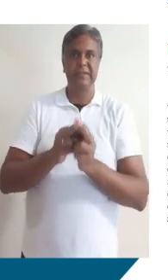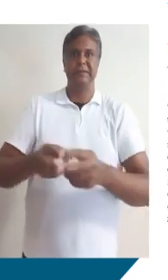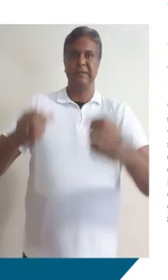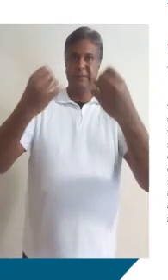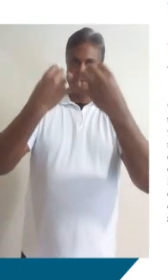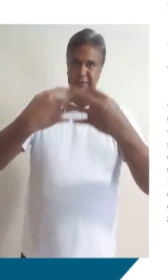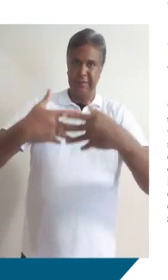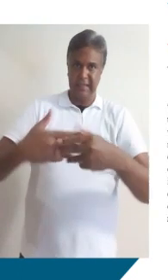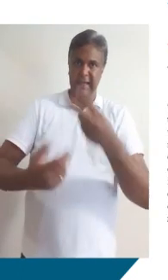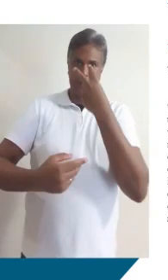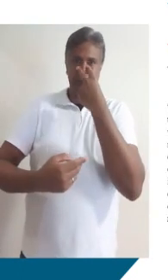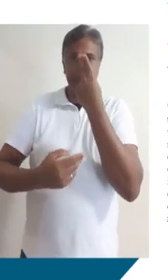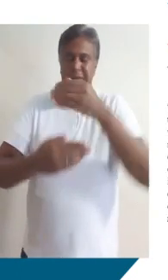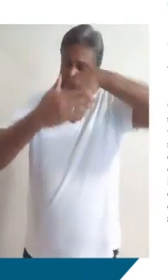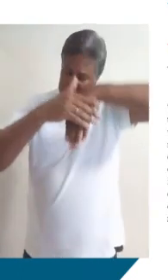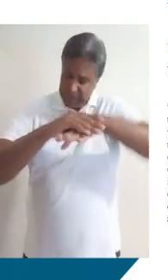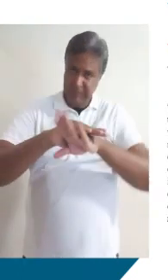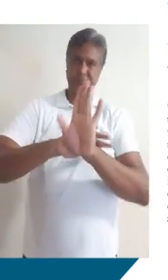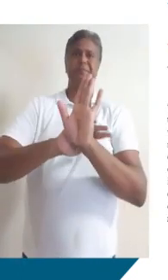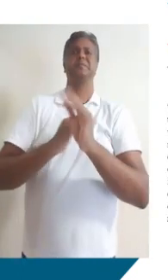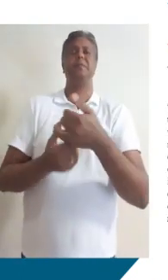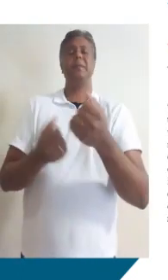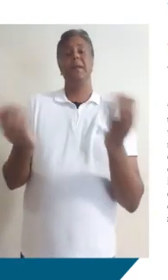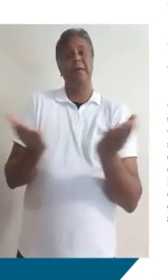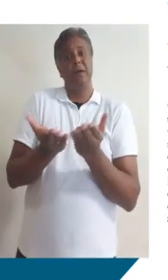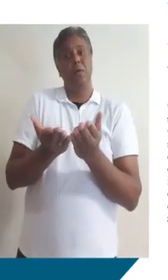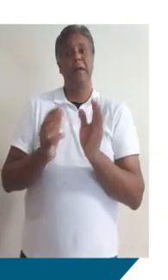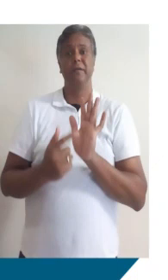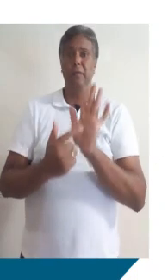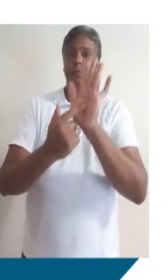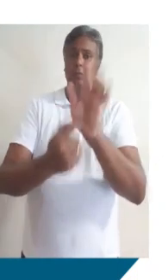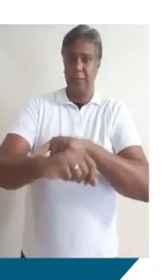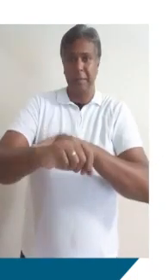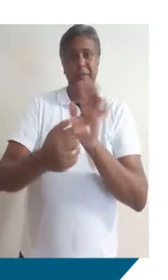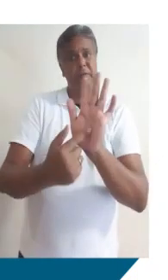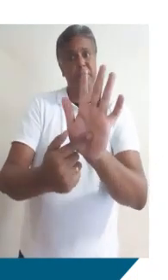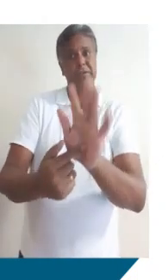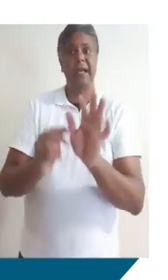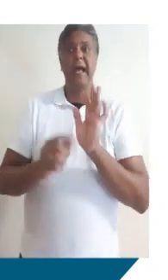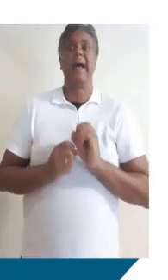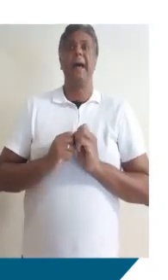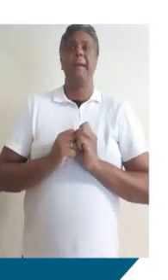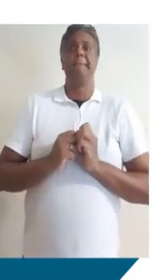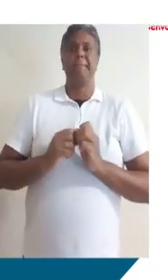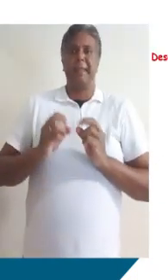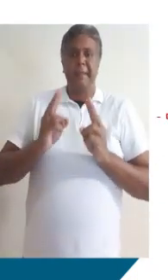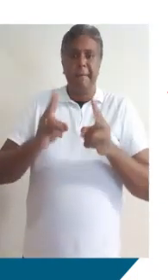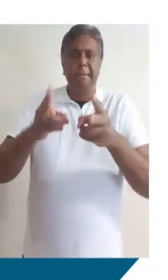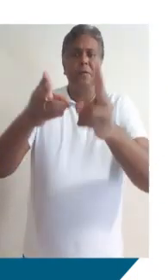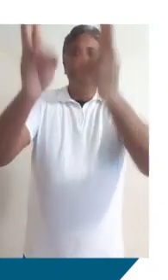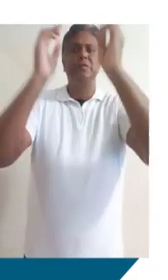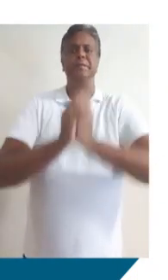seus respectivos exemplos, mas por hora, vamos seguir com a apresentação. A função do desenvolvimento é